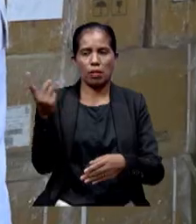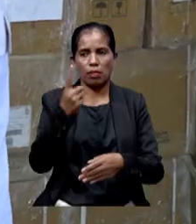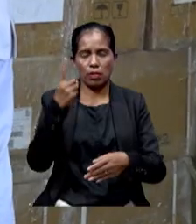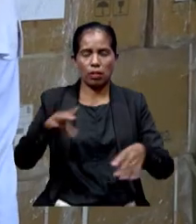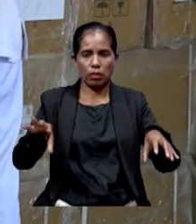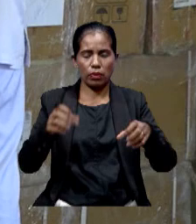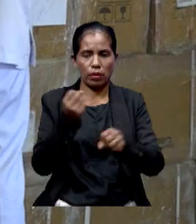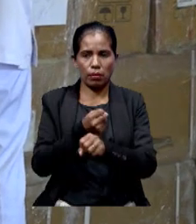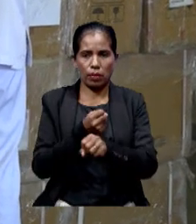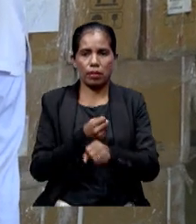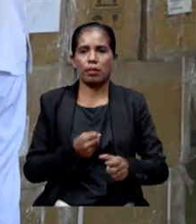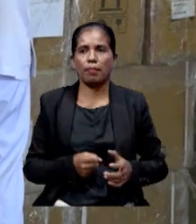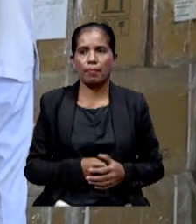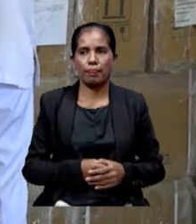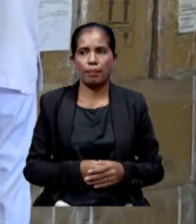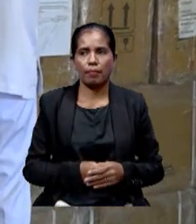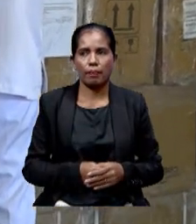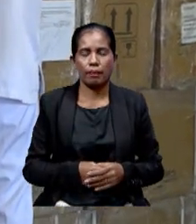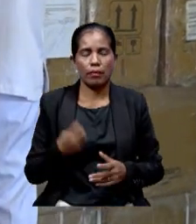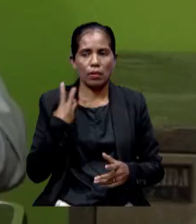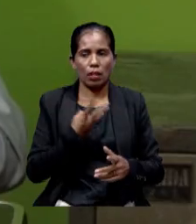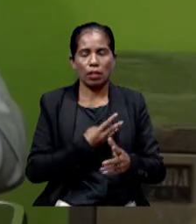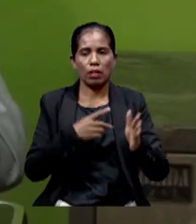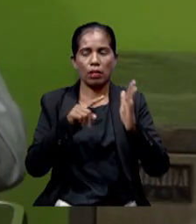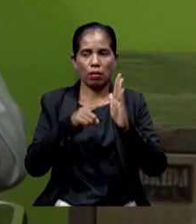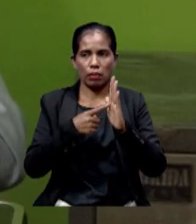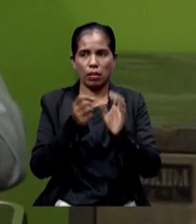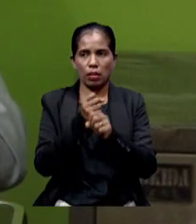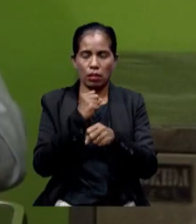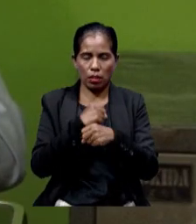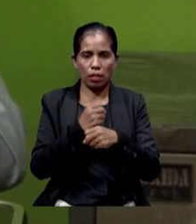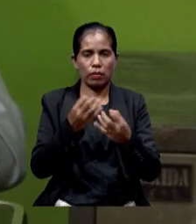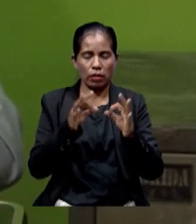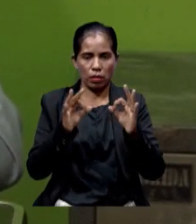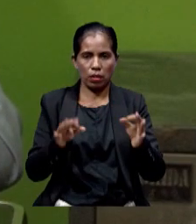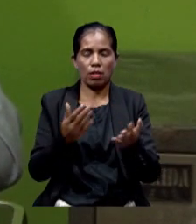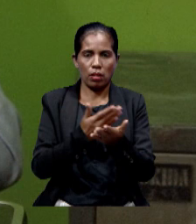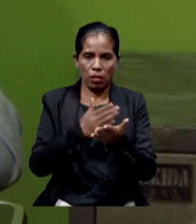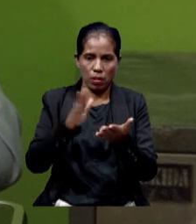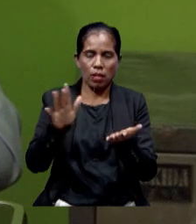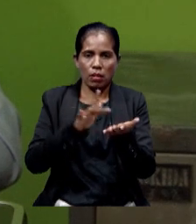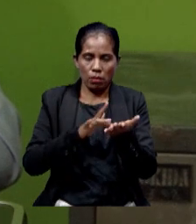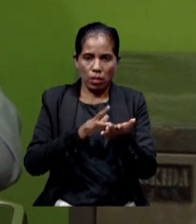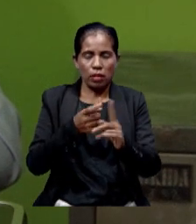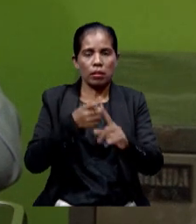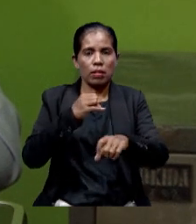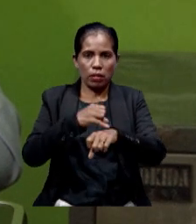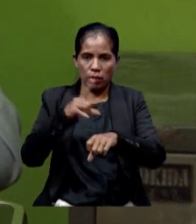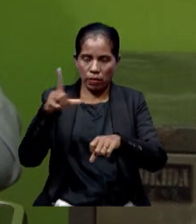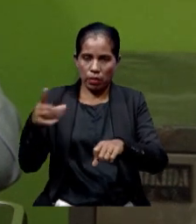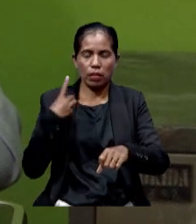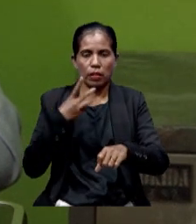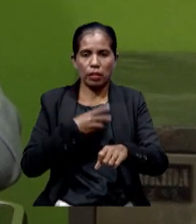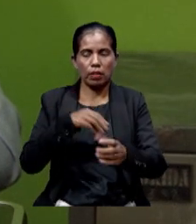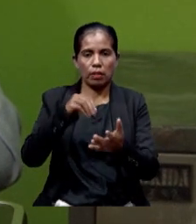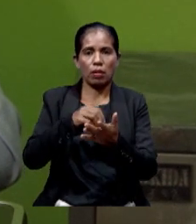esforço. Sebenarnya kita harap kita komesa halo on kompras husi internasional kita através itu ni orsemen